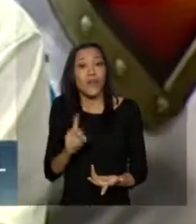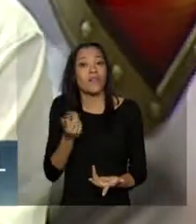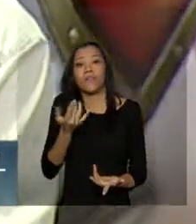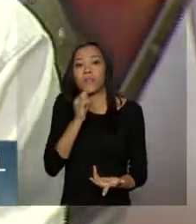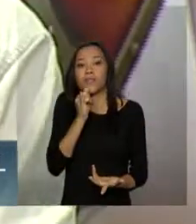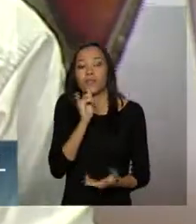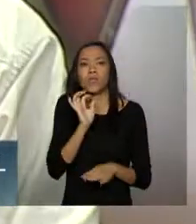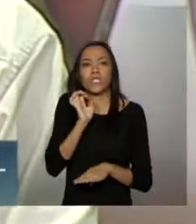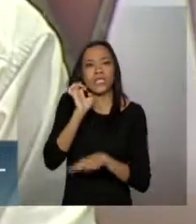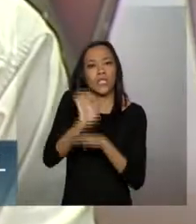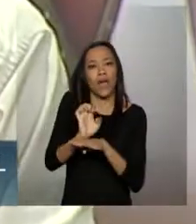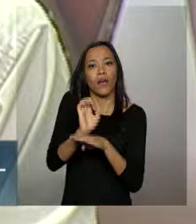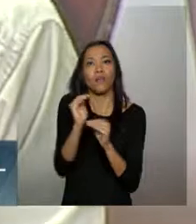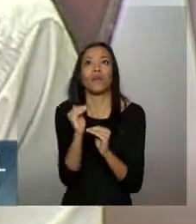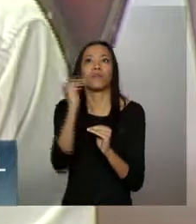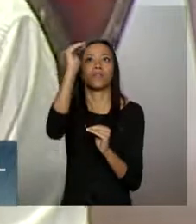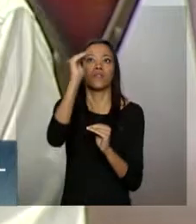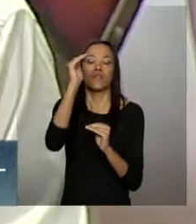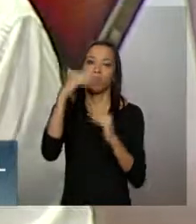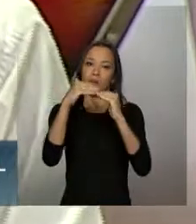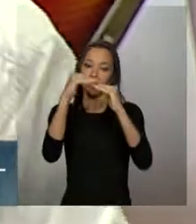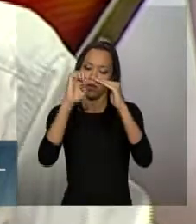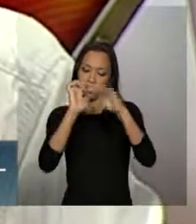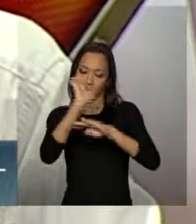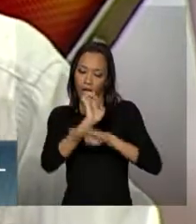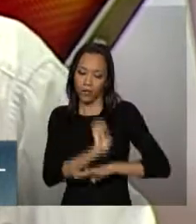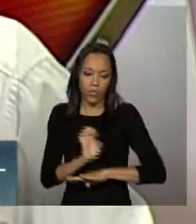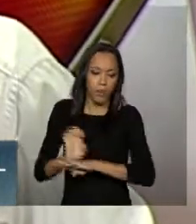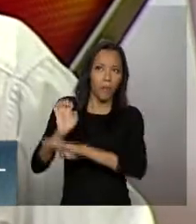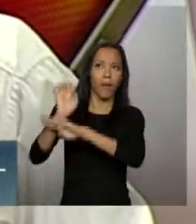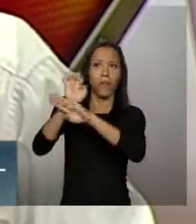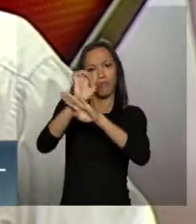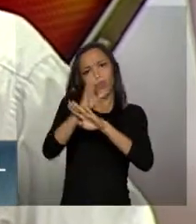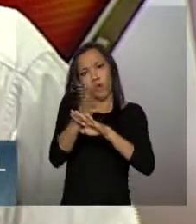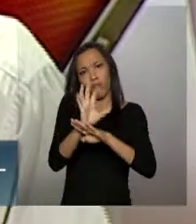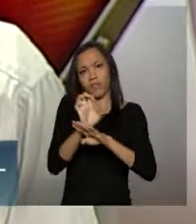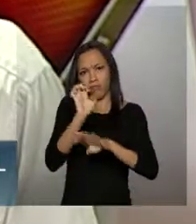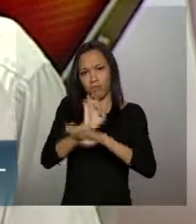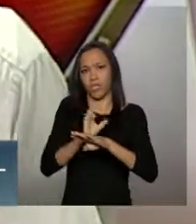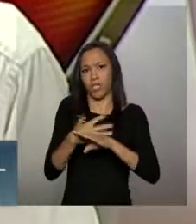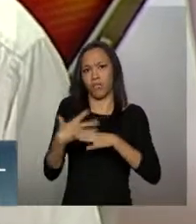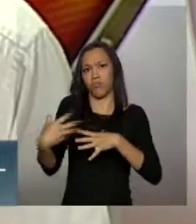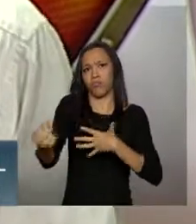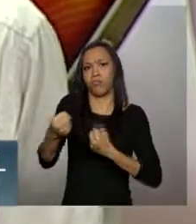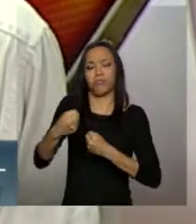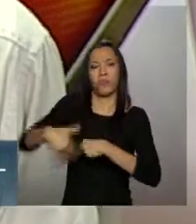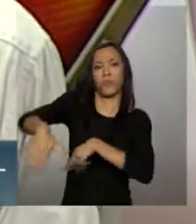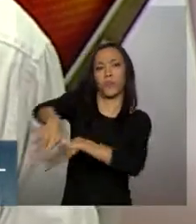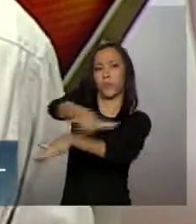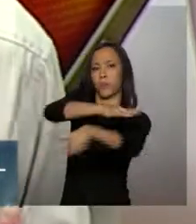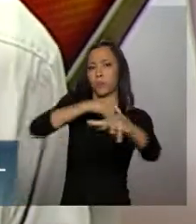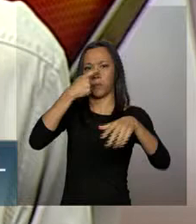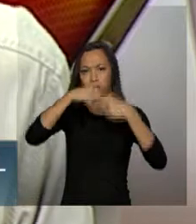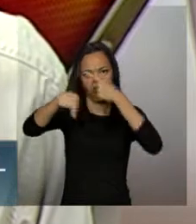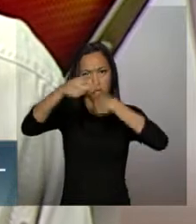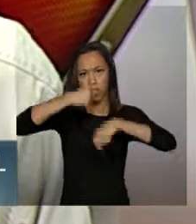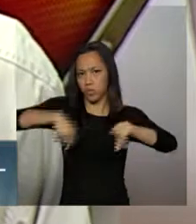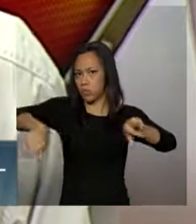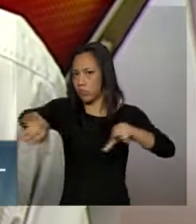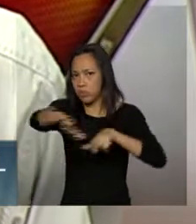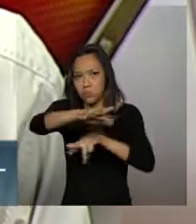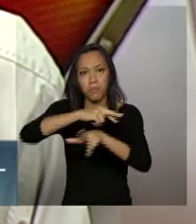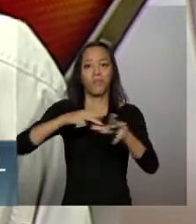ficou um pouquinho acima do outro. É possível que tenha circulado um pouco mais. É muito importante essa